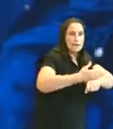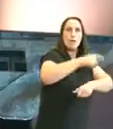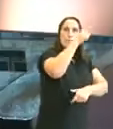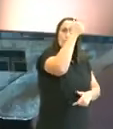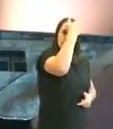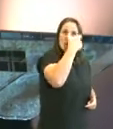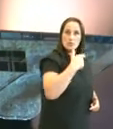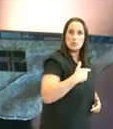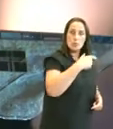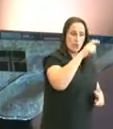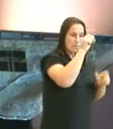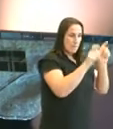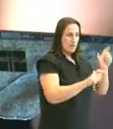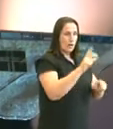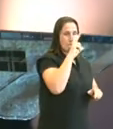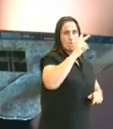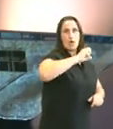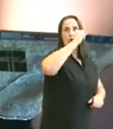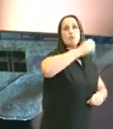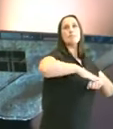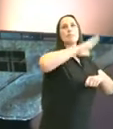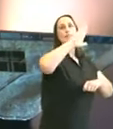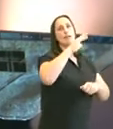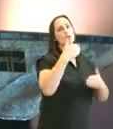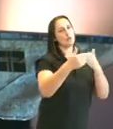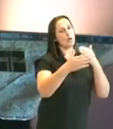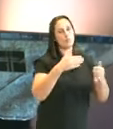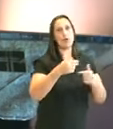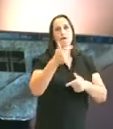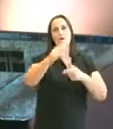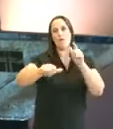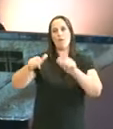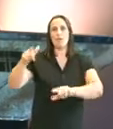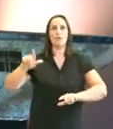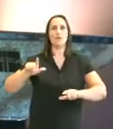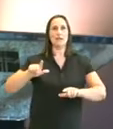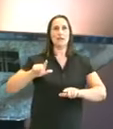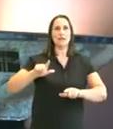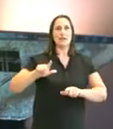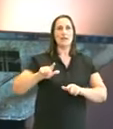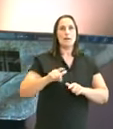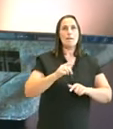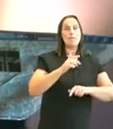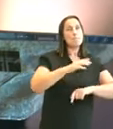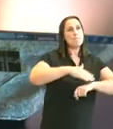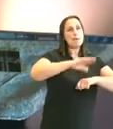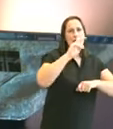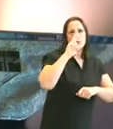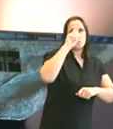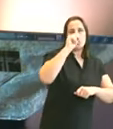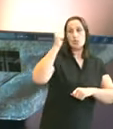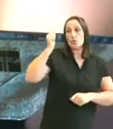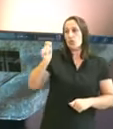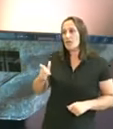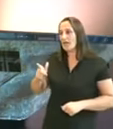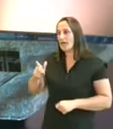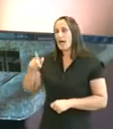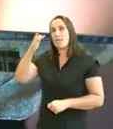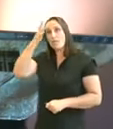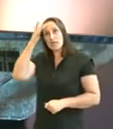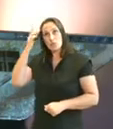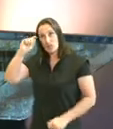mais forte, do que qualquer outra raça, inclusive os negros. E esse pregador, exclusivamente